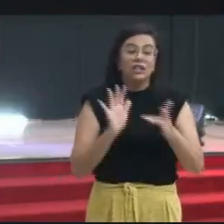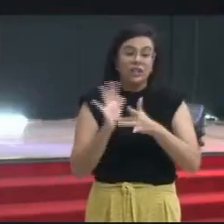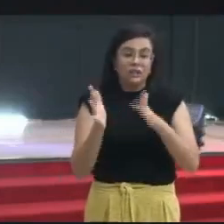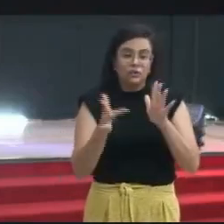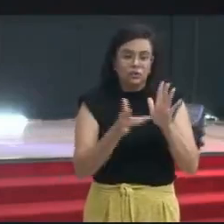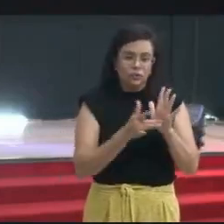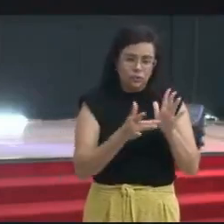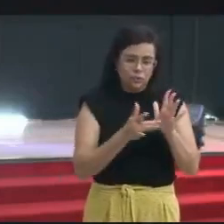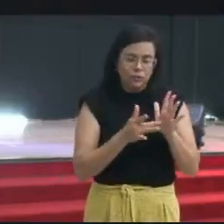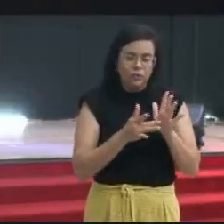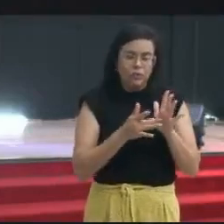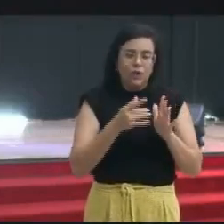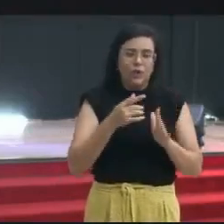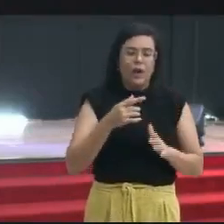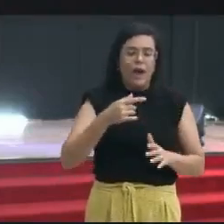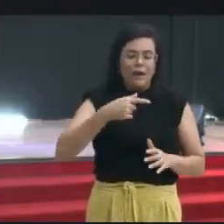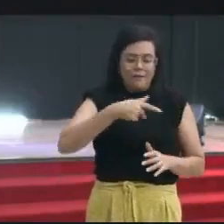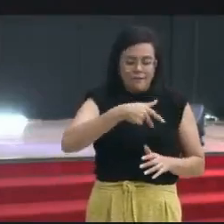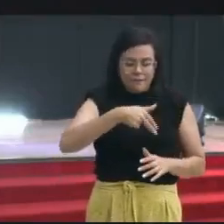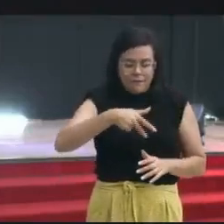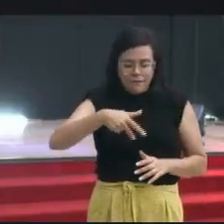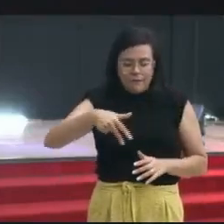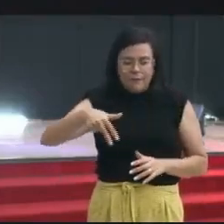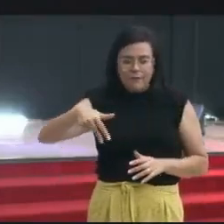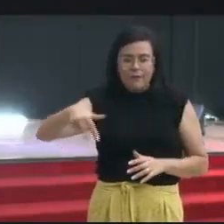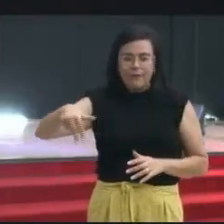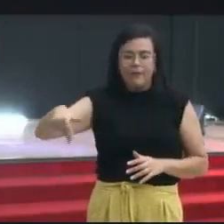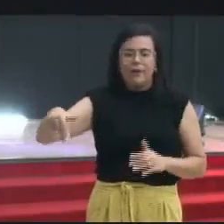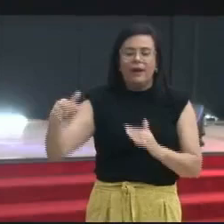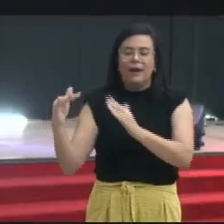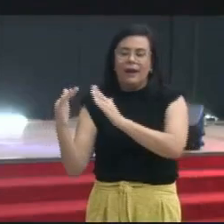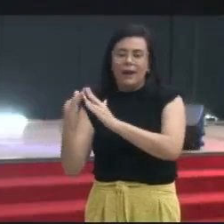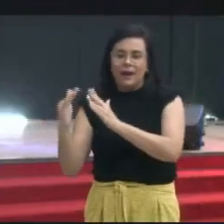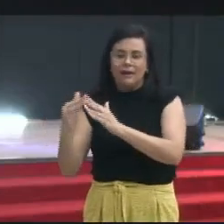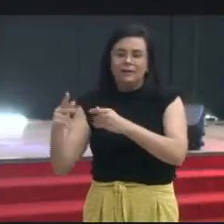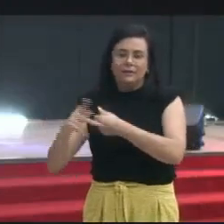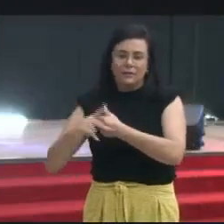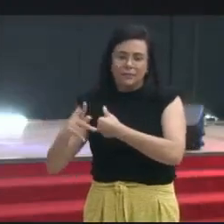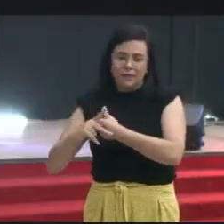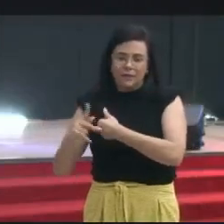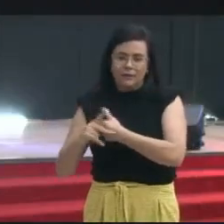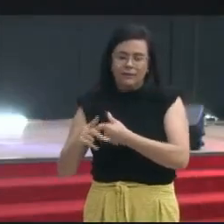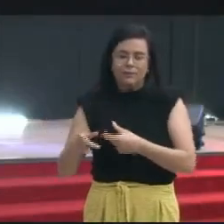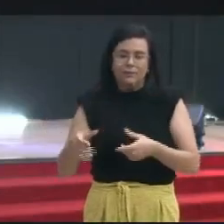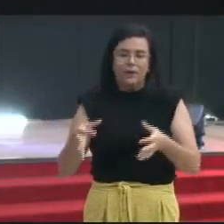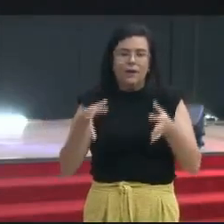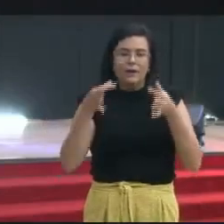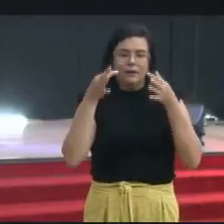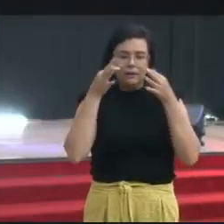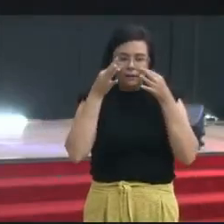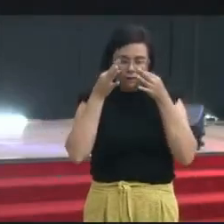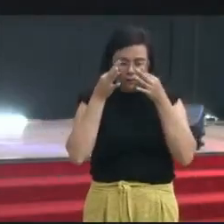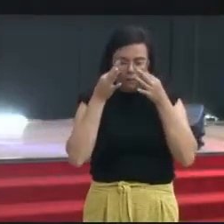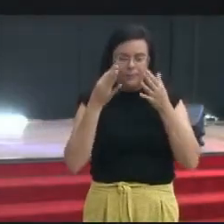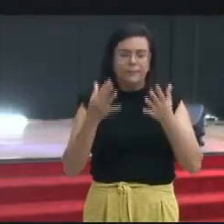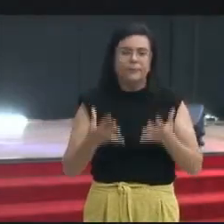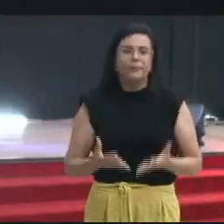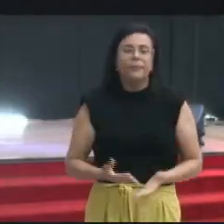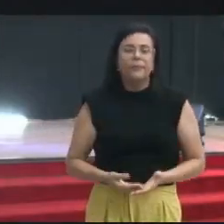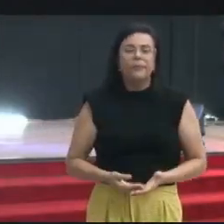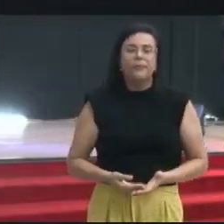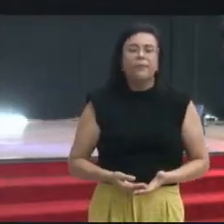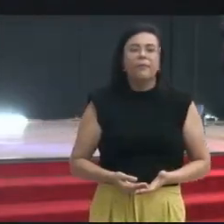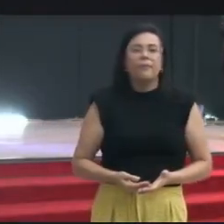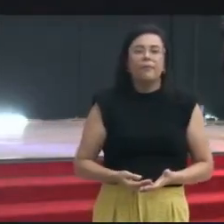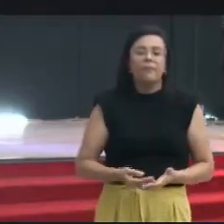Jesus foi na casa de Pedro. E olha que lindo, preste atenção aqui, olha que lindo. Os estudiosos